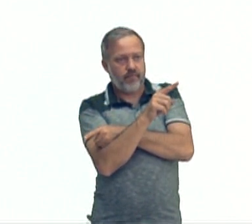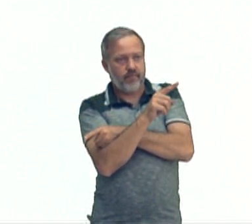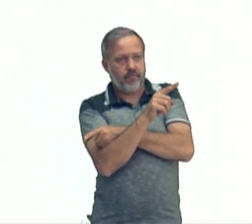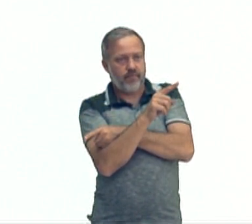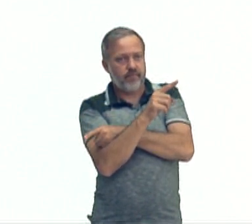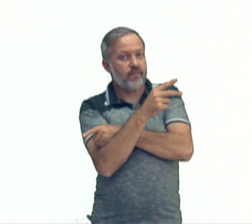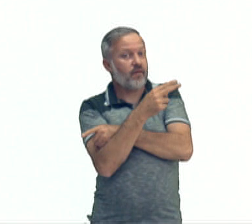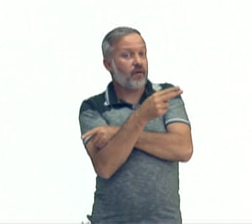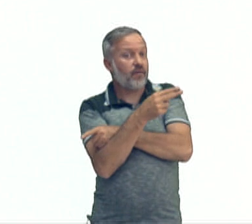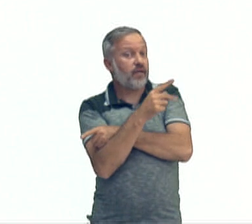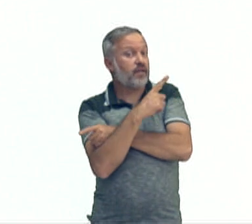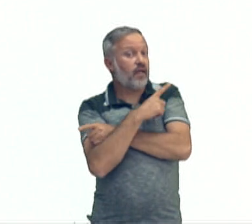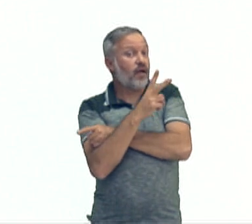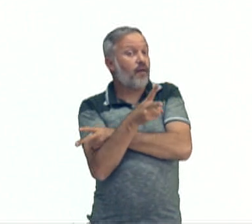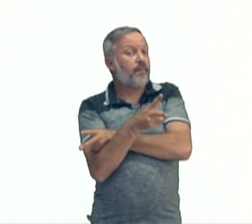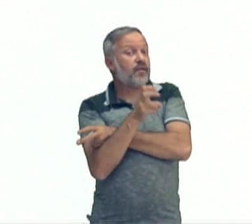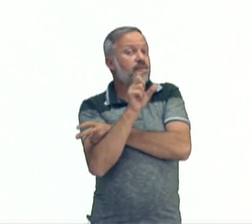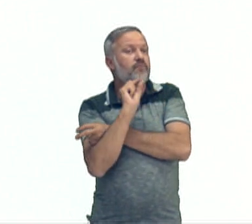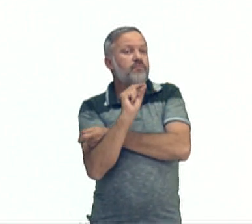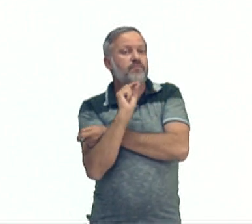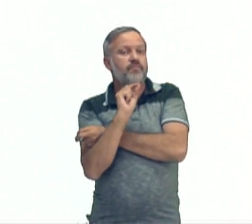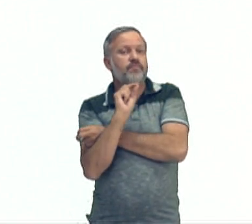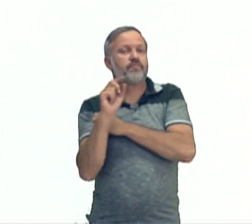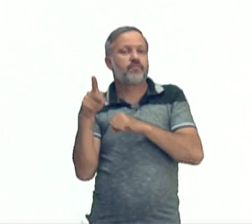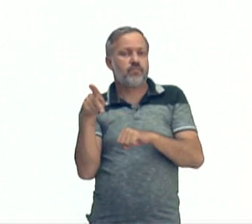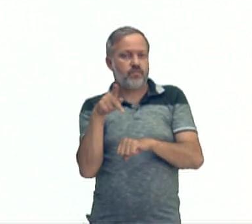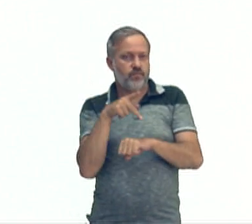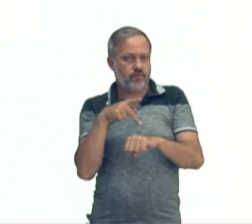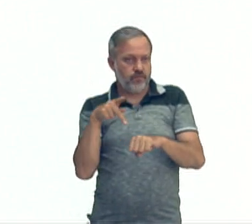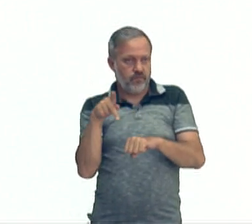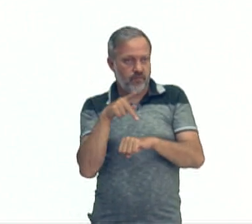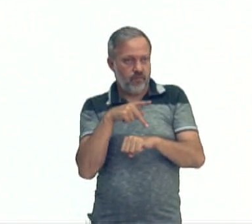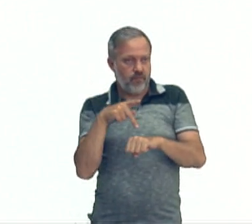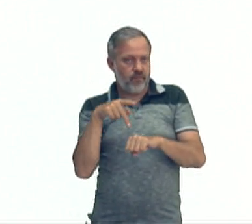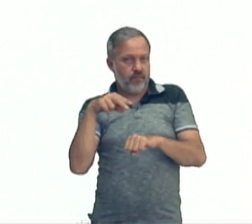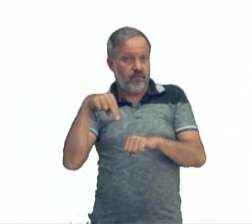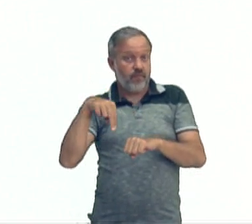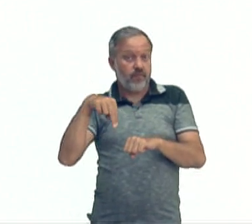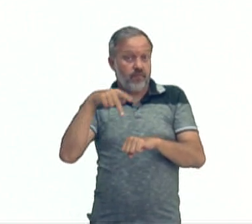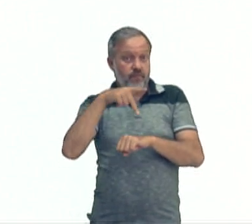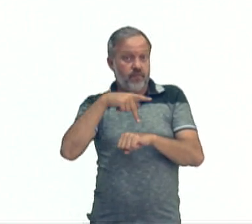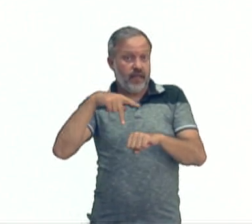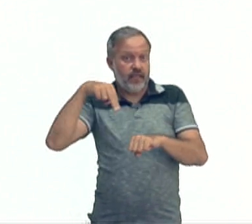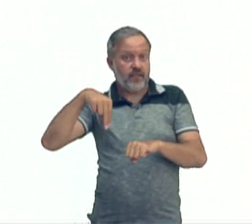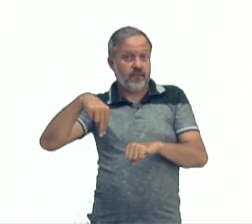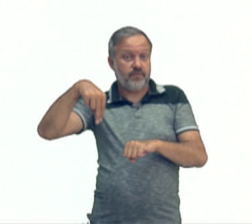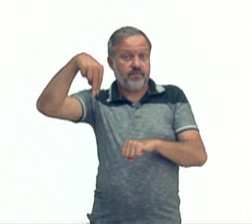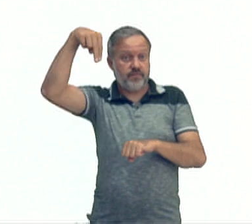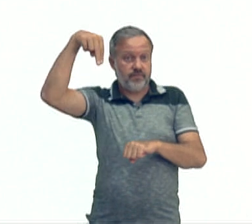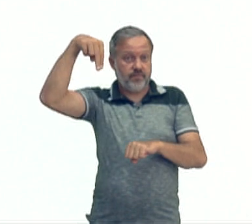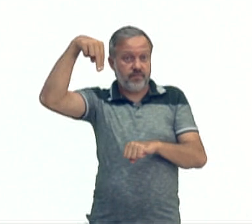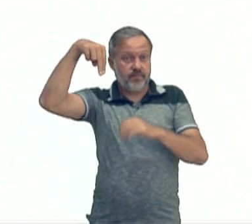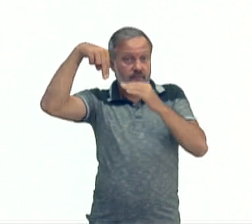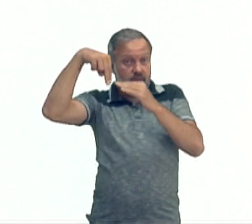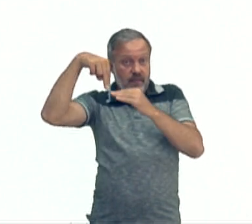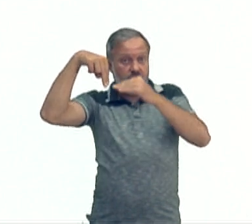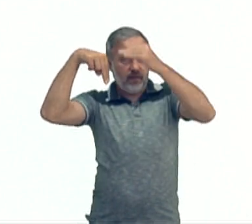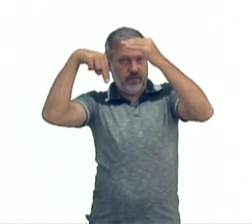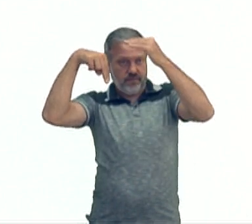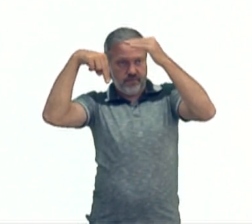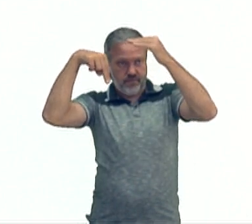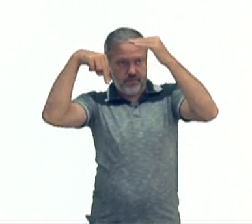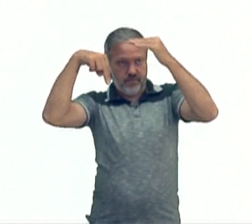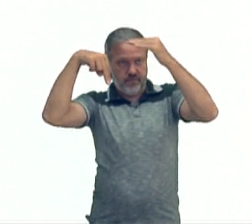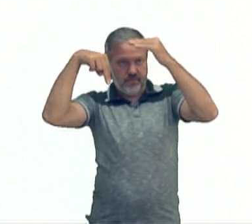ele está considerando duas coisas. Os países ao norte dessa linha, que estão aí nessa mancha